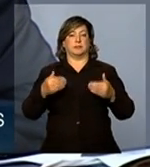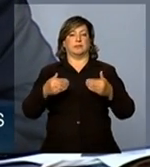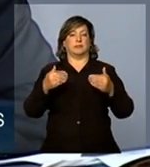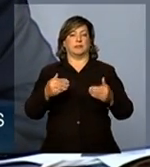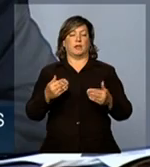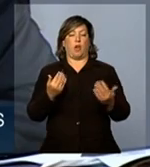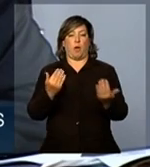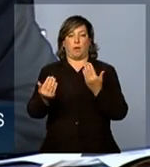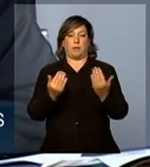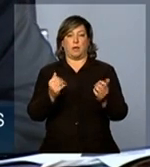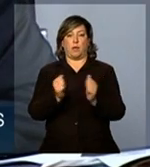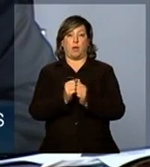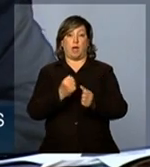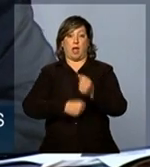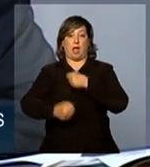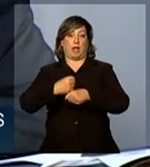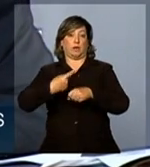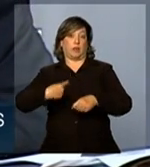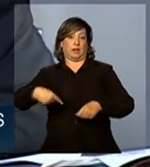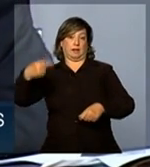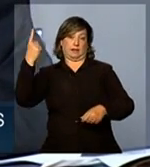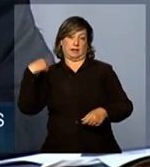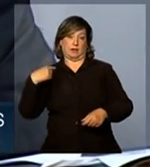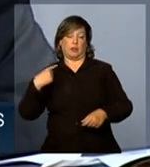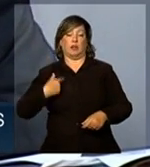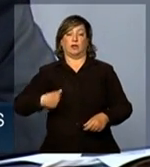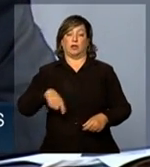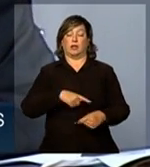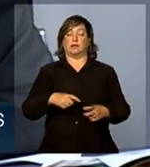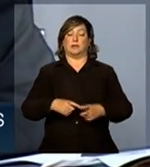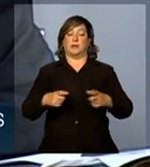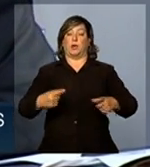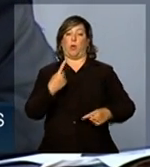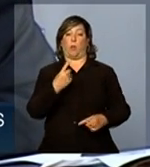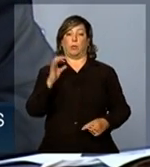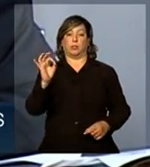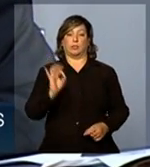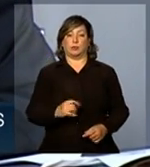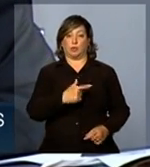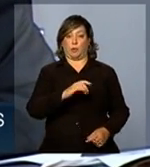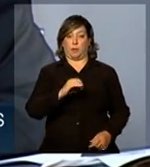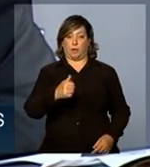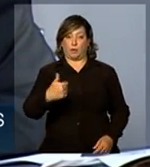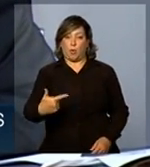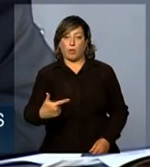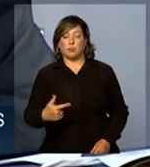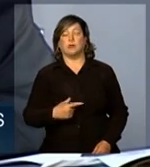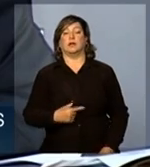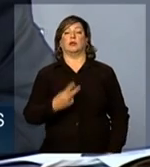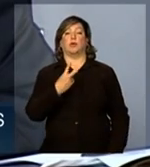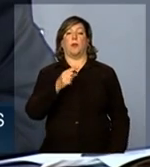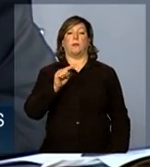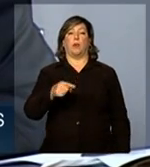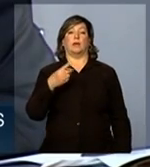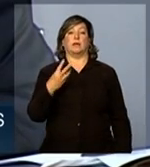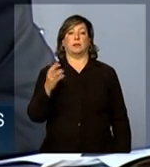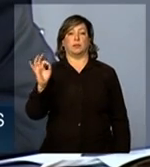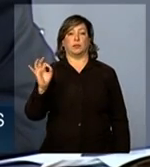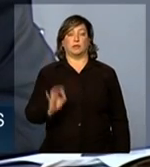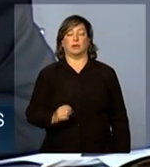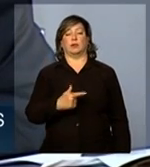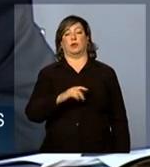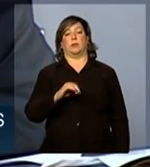ao ano anterior. Portanto, nós crescemos 1% em 2012 e 2,3%